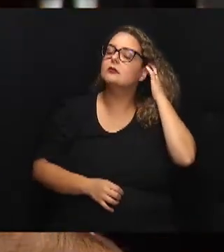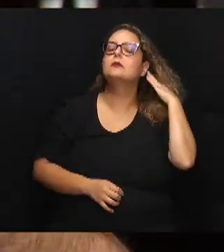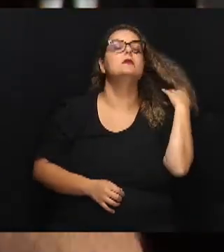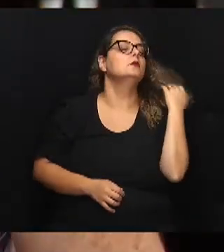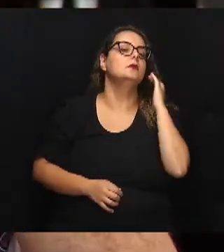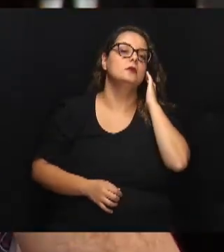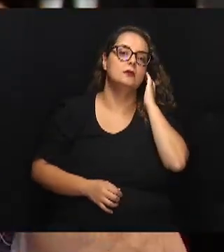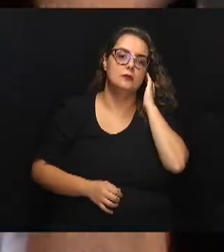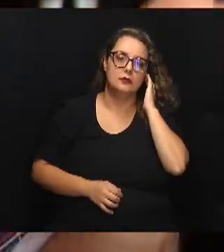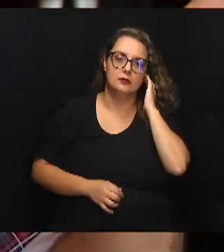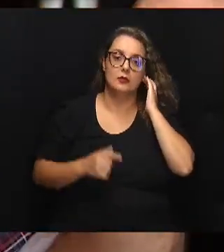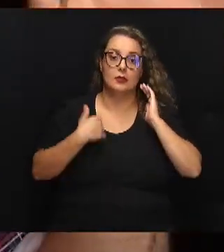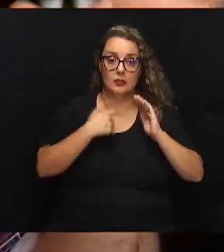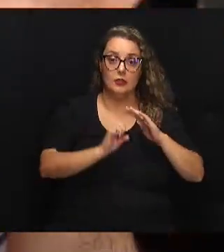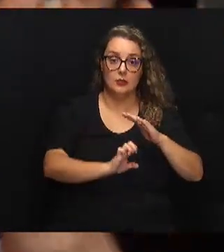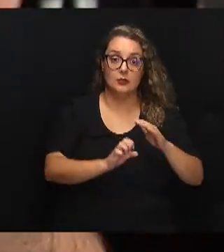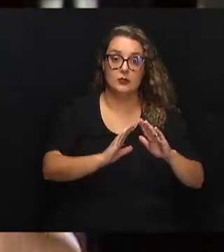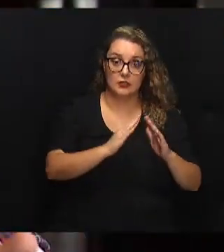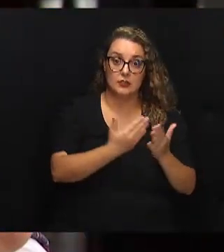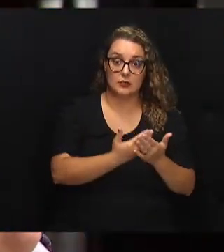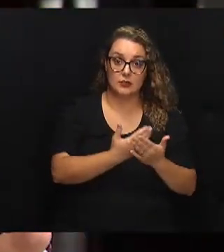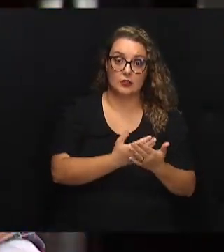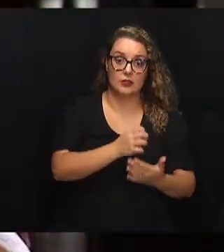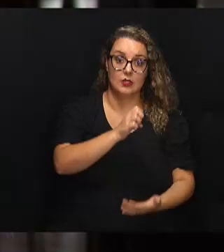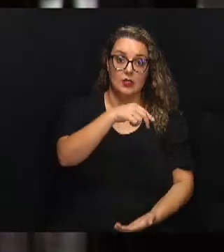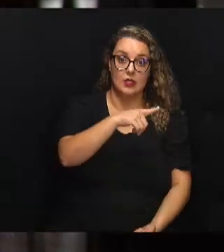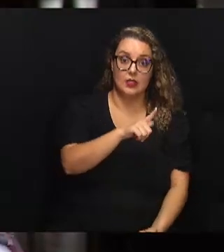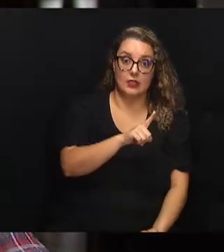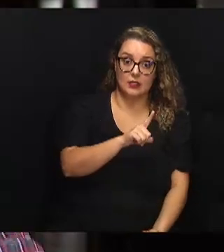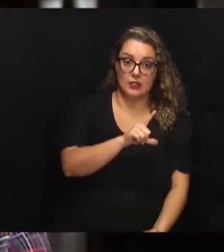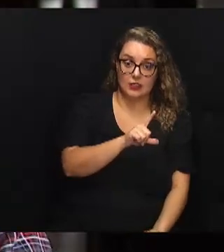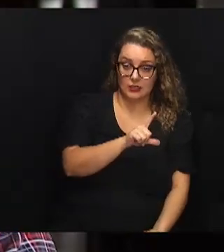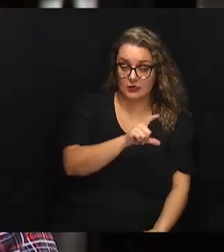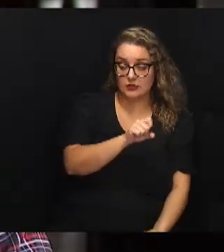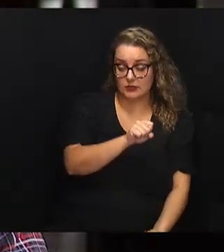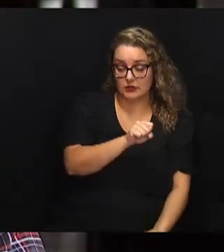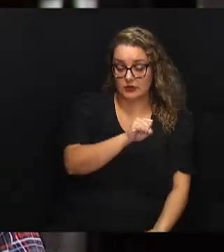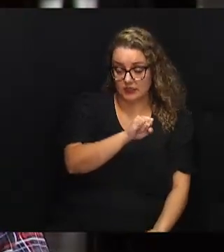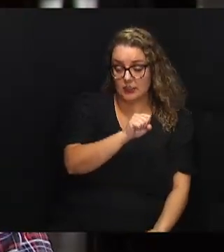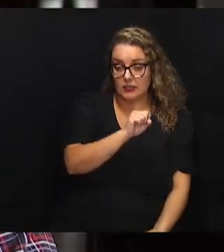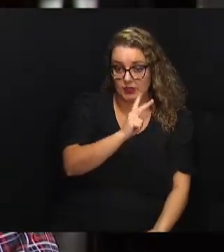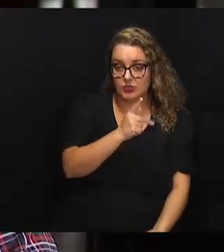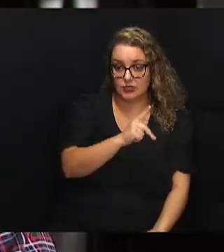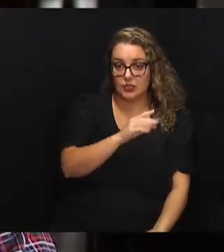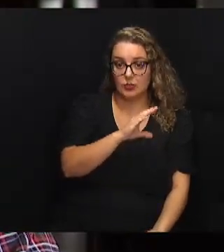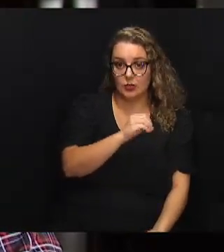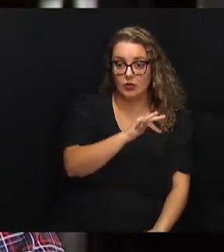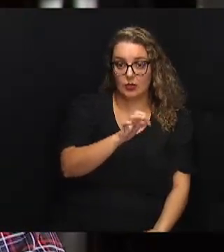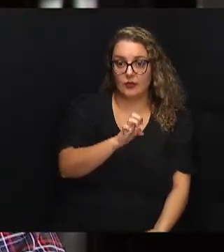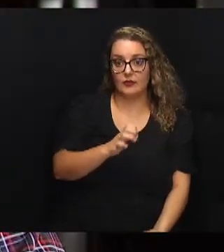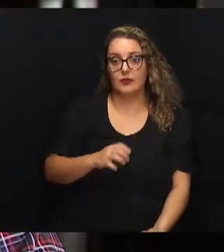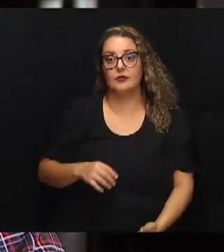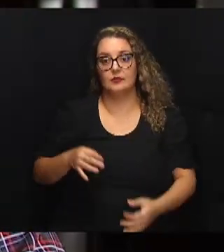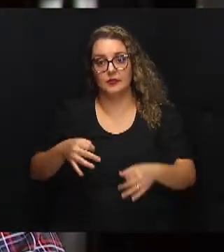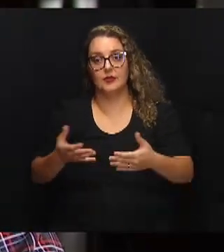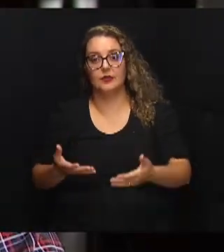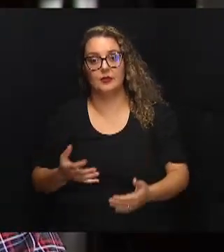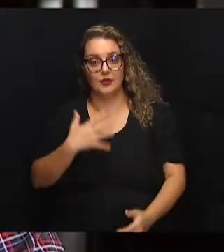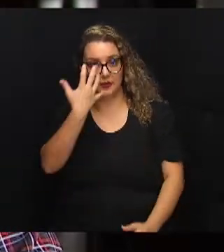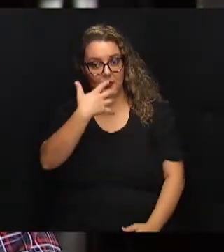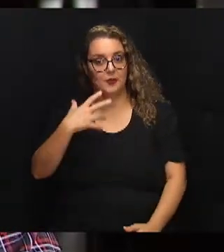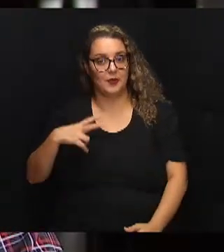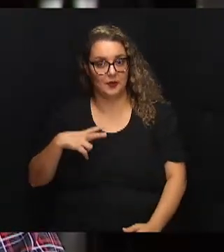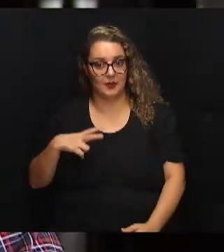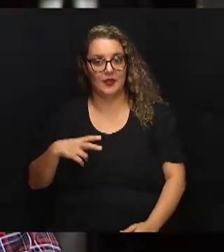nossa empresa da escola chama English Coffee. Traz o nome de café, então justamente por isso. É uma paixão pessoal